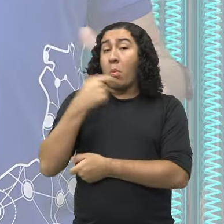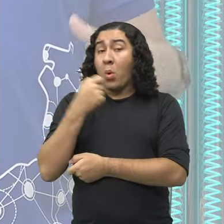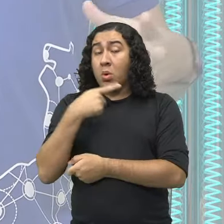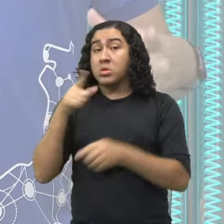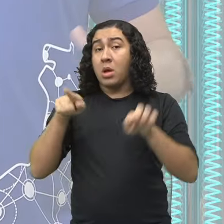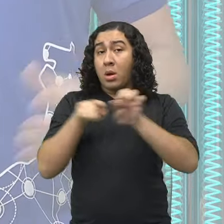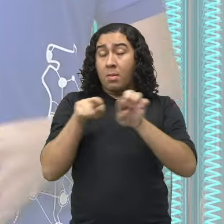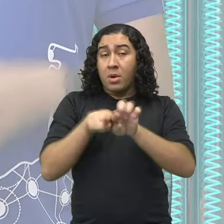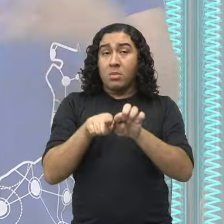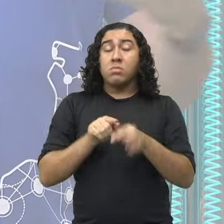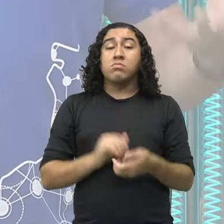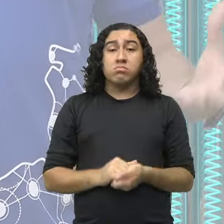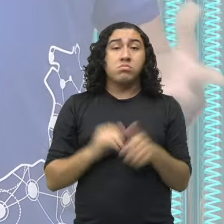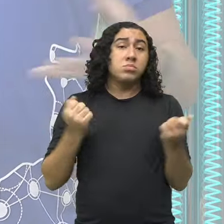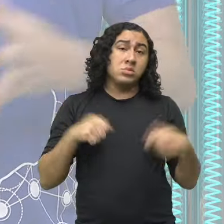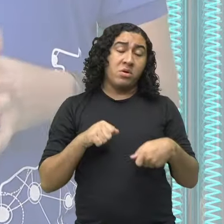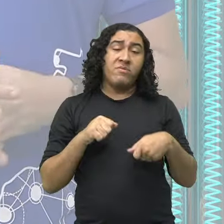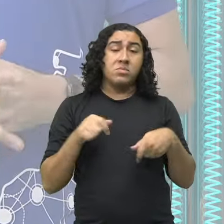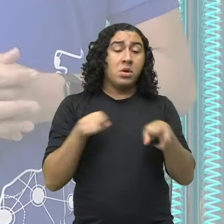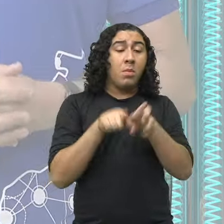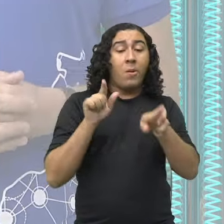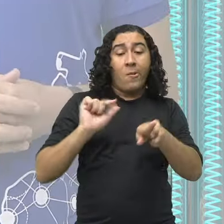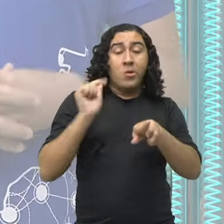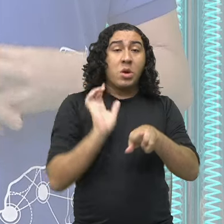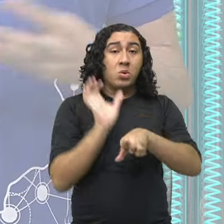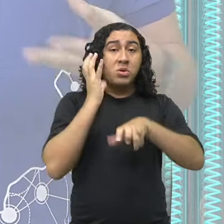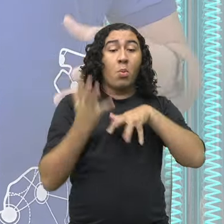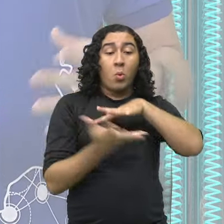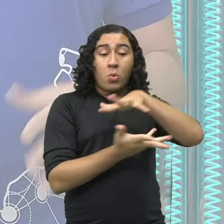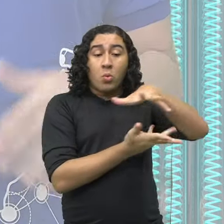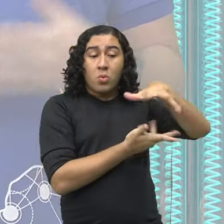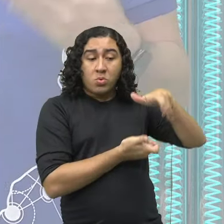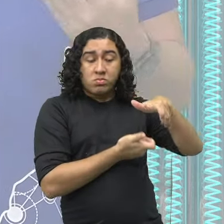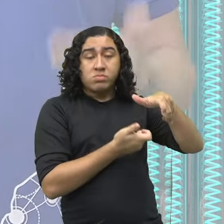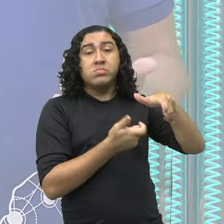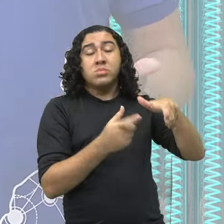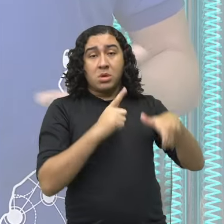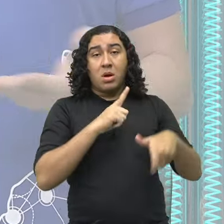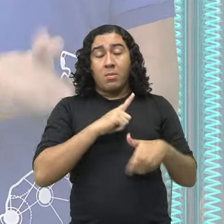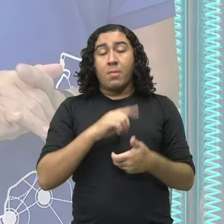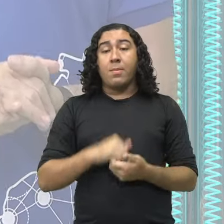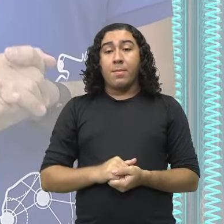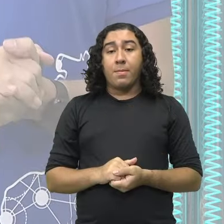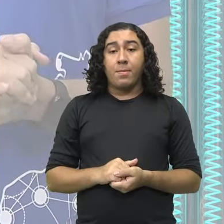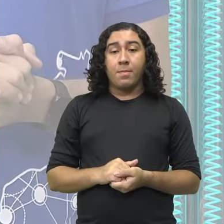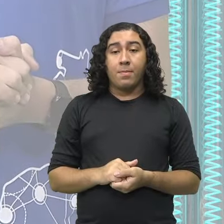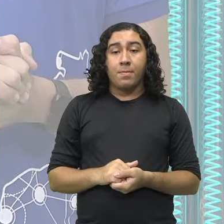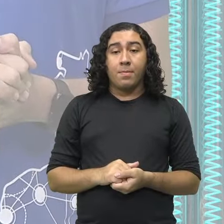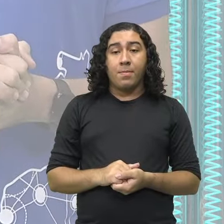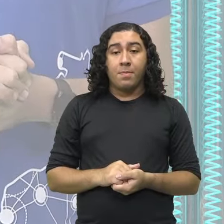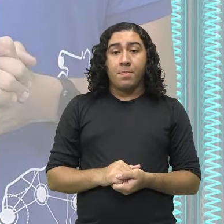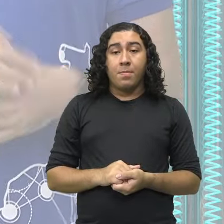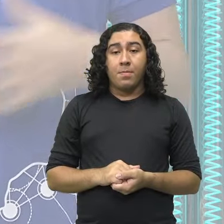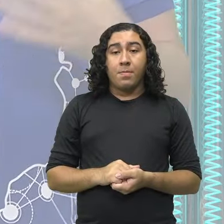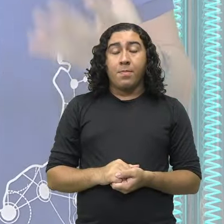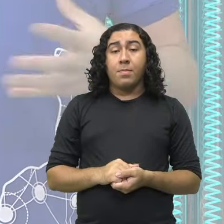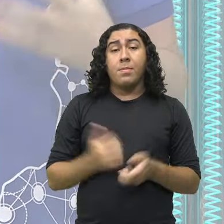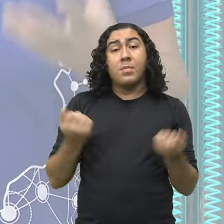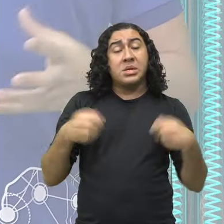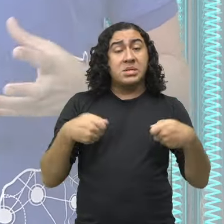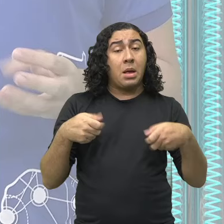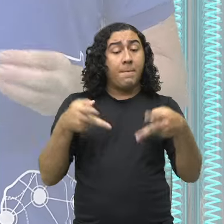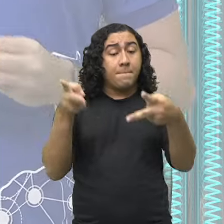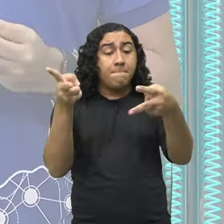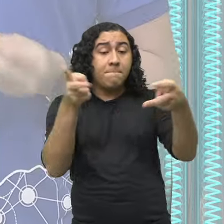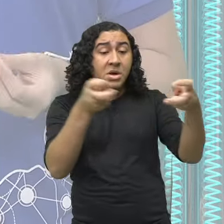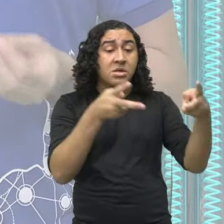em algo que aconteceu mundialmente, né, que teve aí, então, uma relevância mundial. Então, a gente tem que estar sempre percebendo,